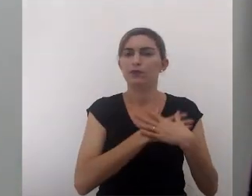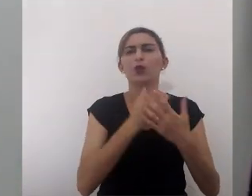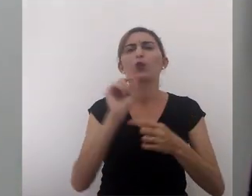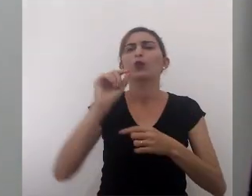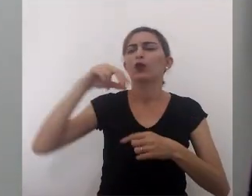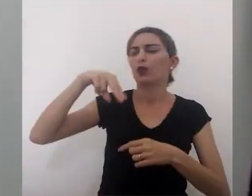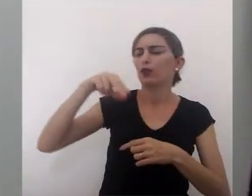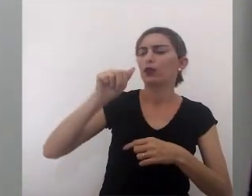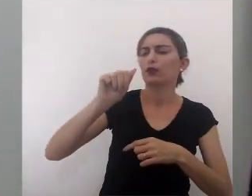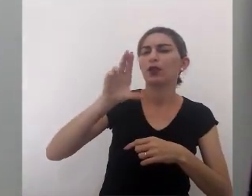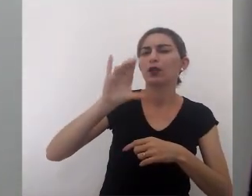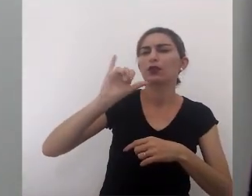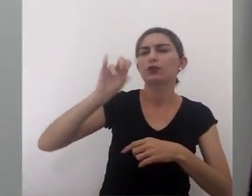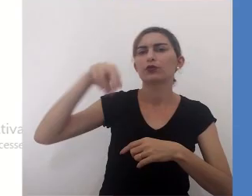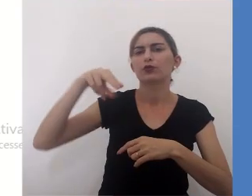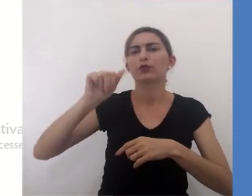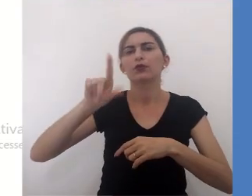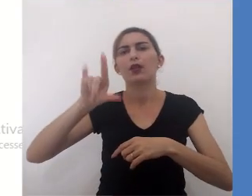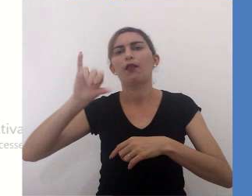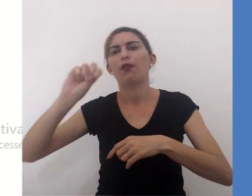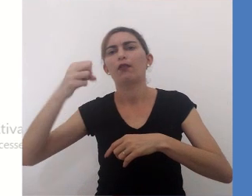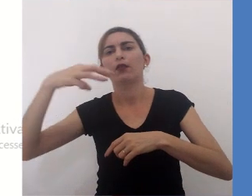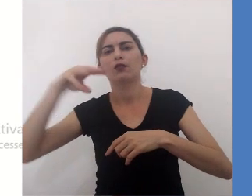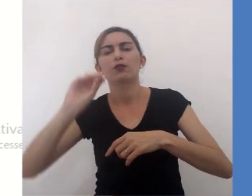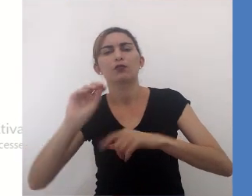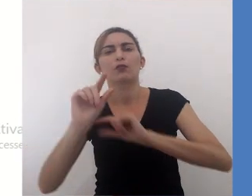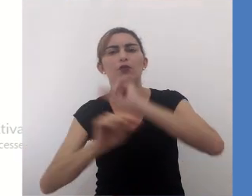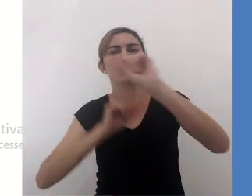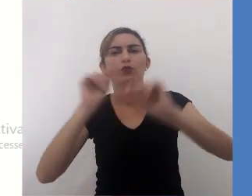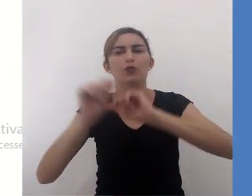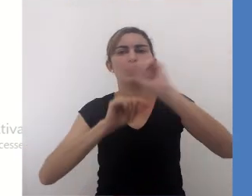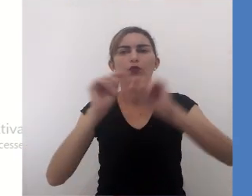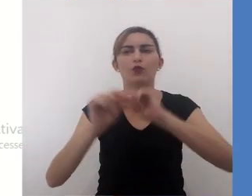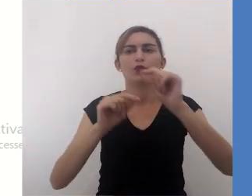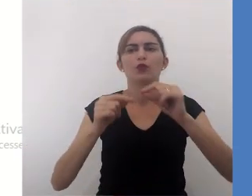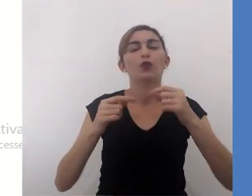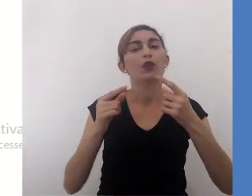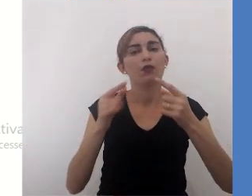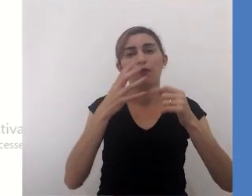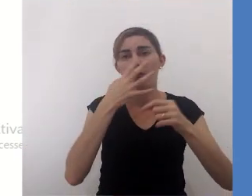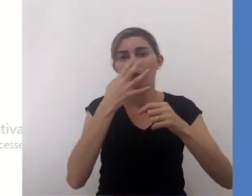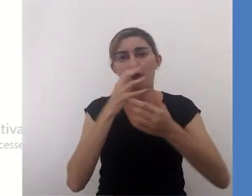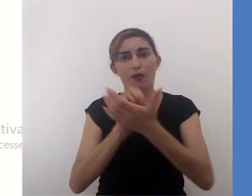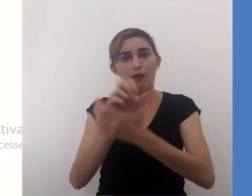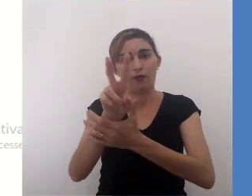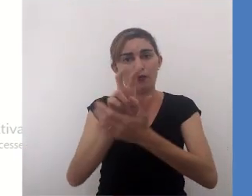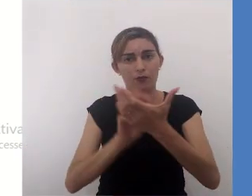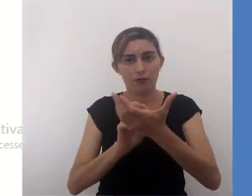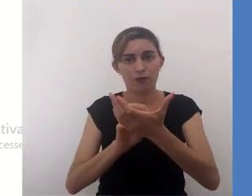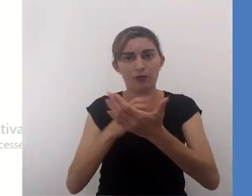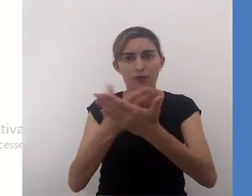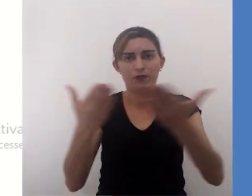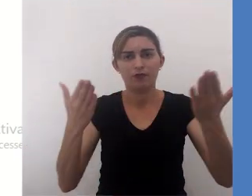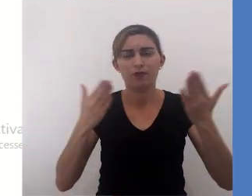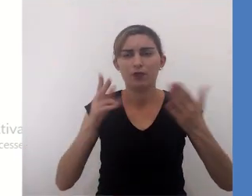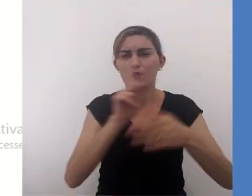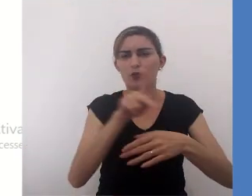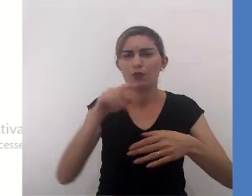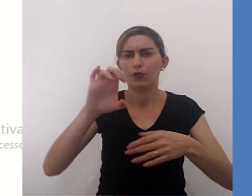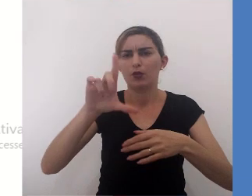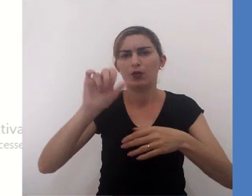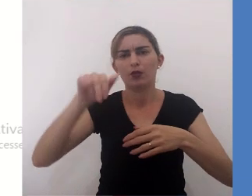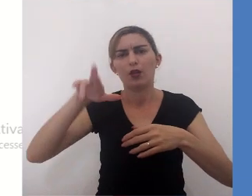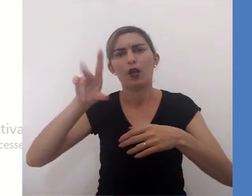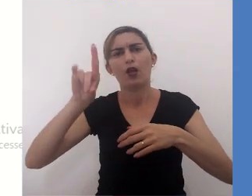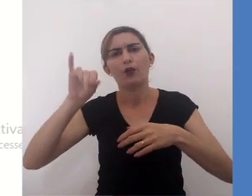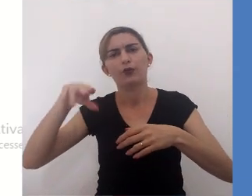o que é nacionalismo? Meu prezado, minha prezada que está em casa, agora assistindo o Educa PE, vendo o professor